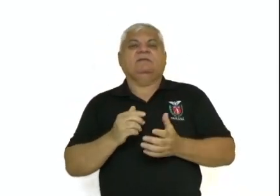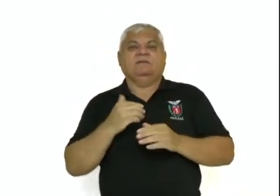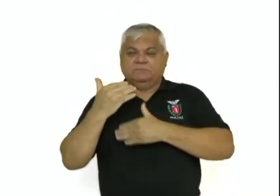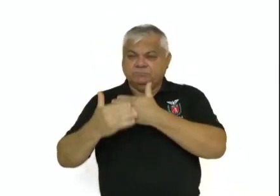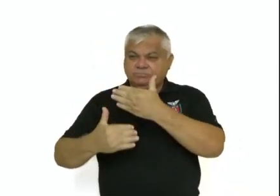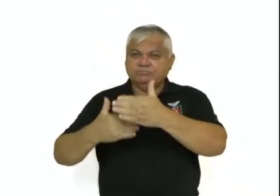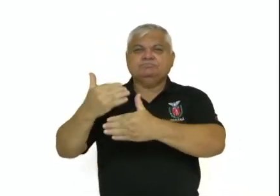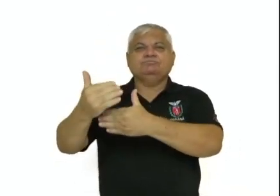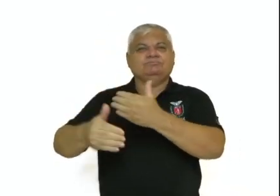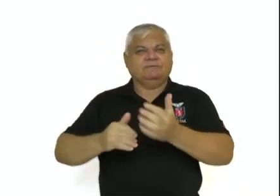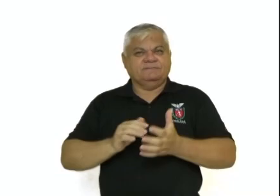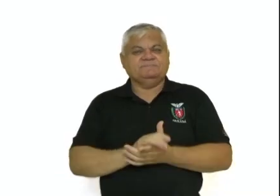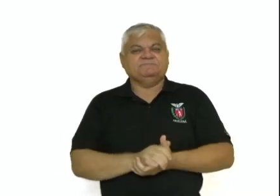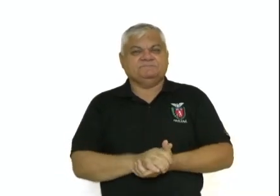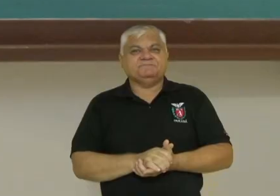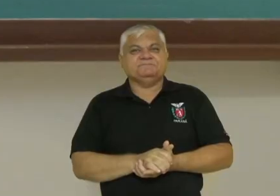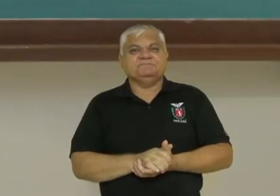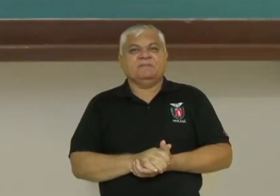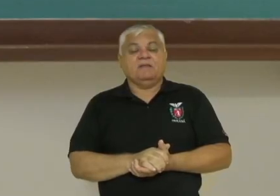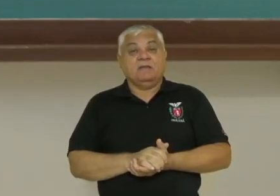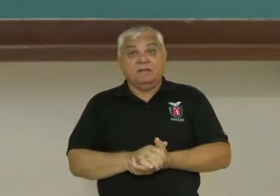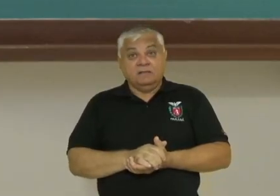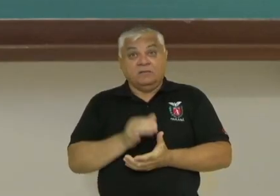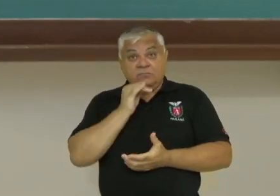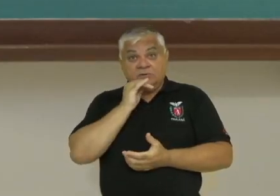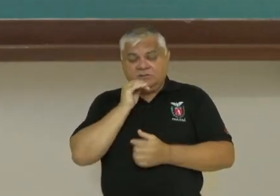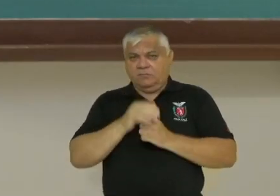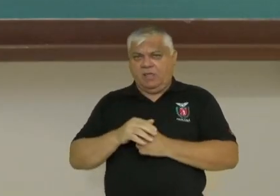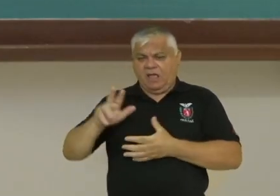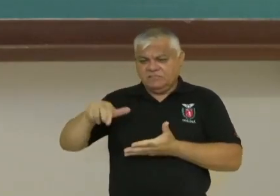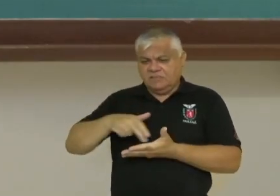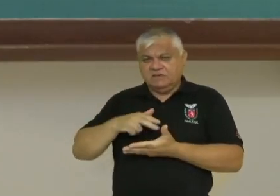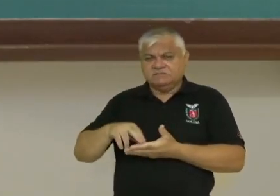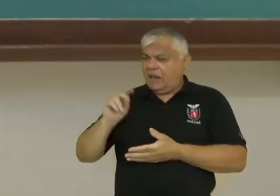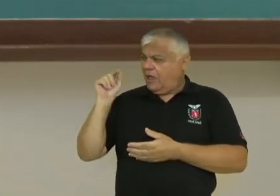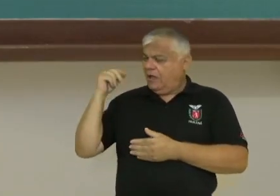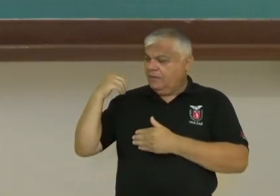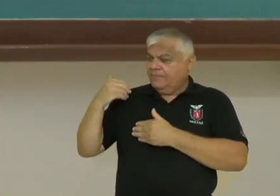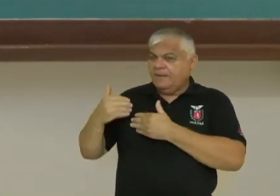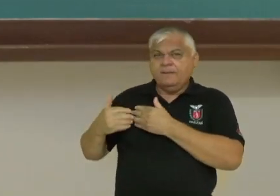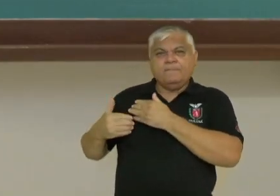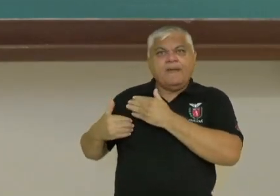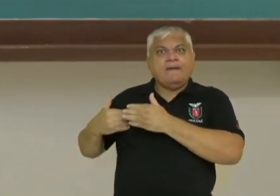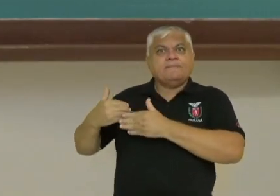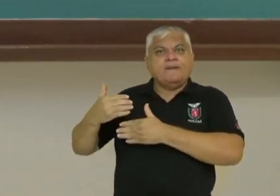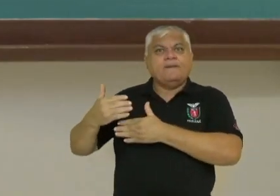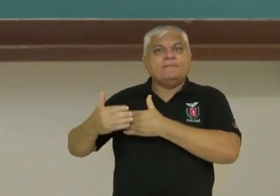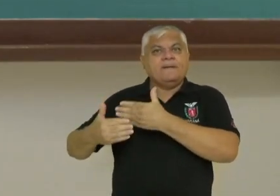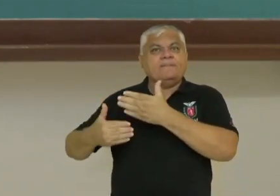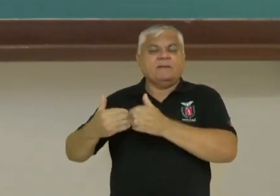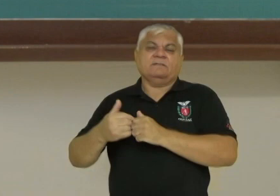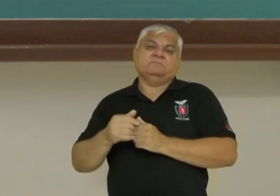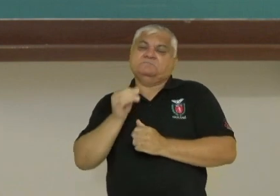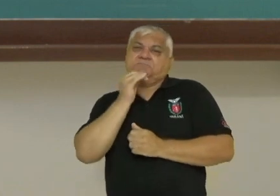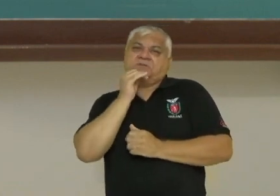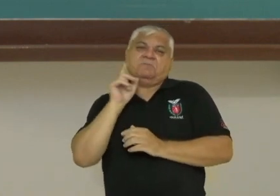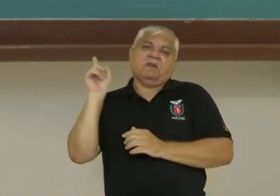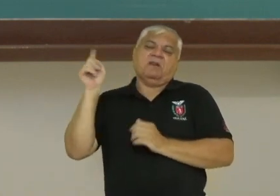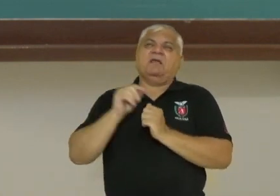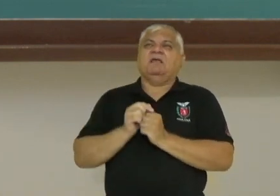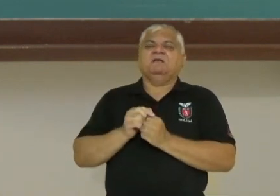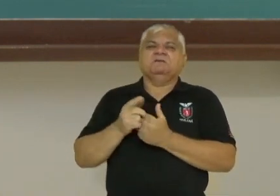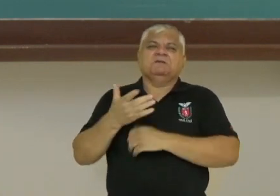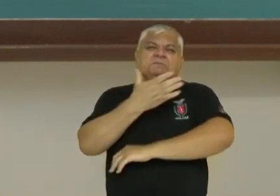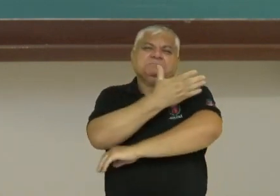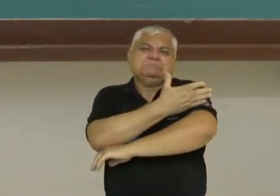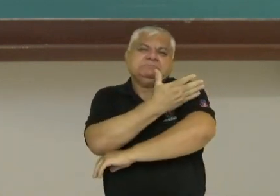da humanidade. Então, através dessa evolução, a dança que em um momento era dançada lá na era